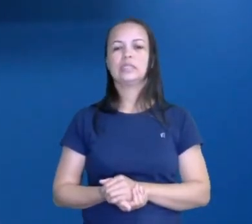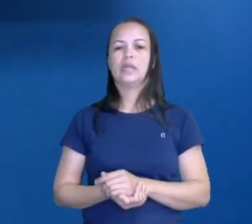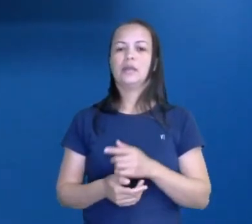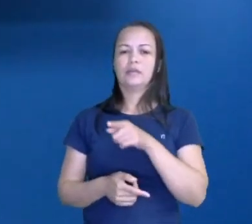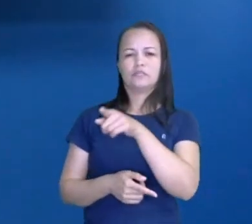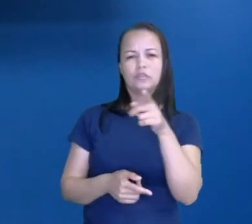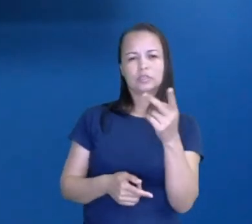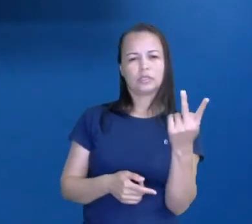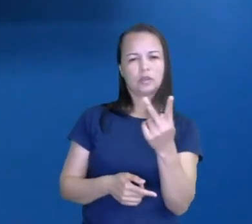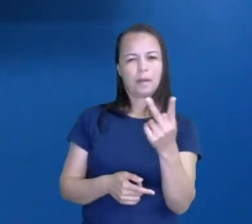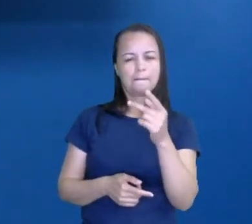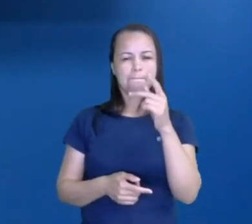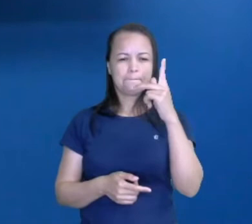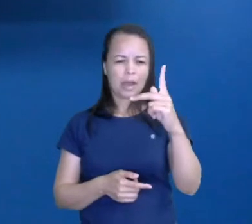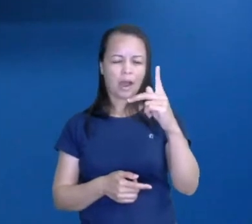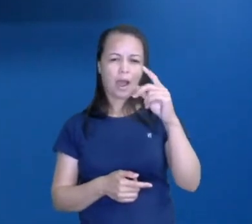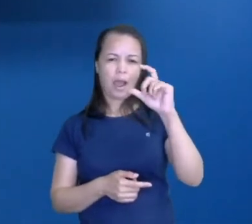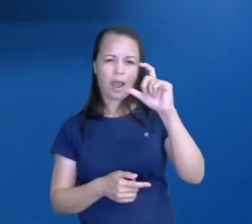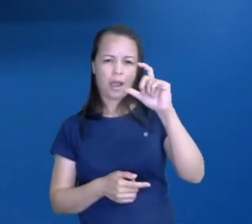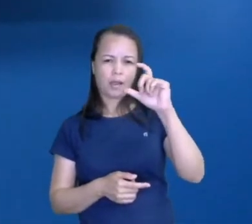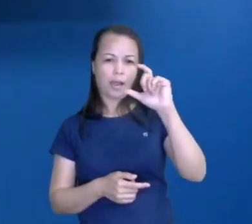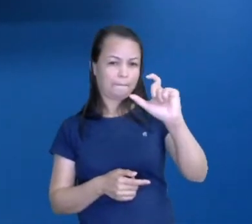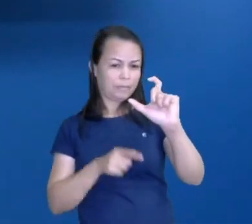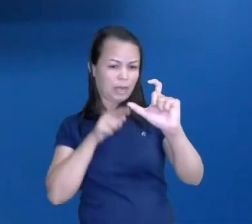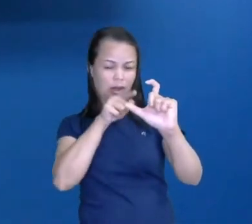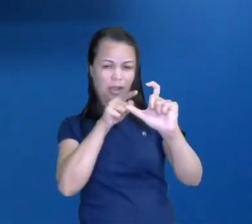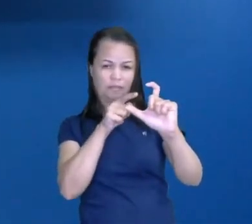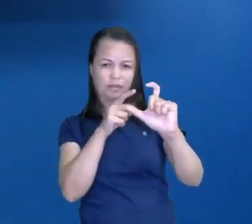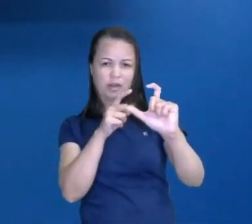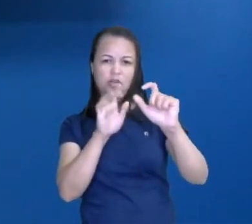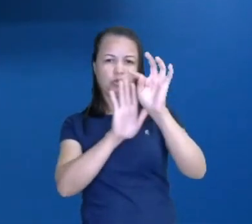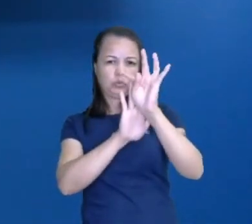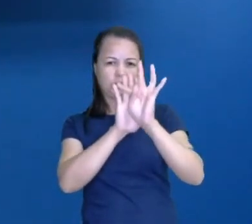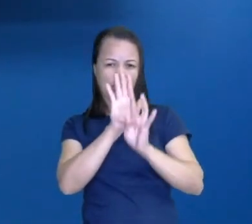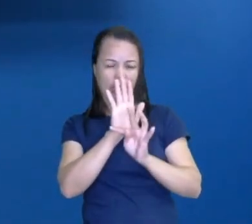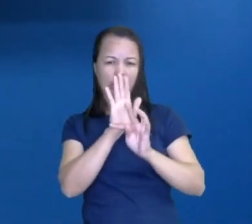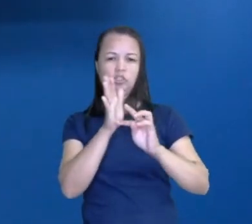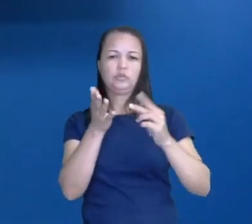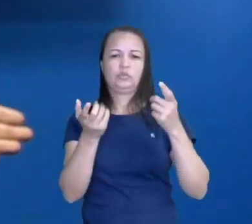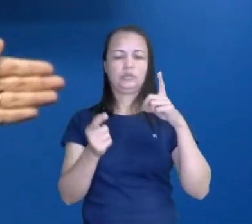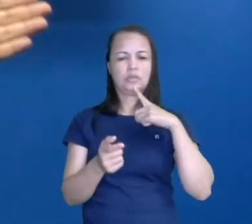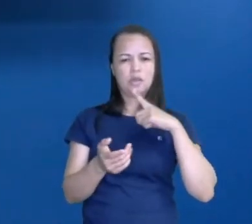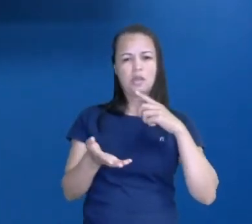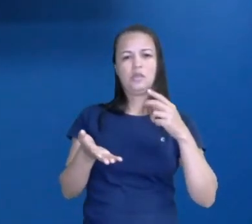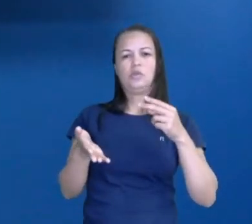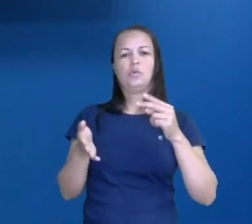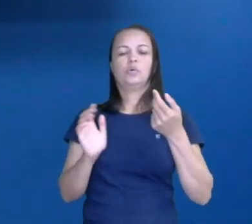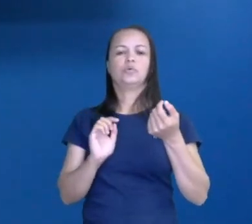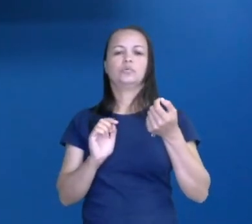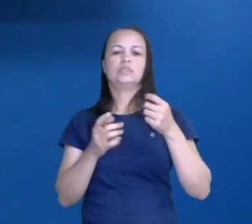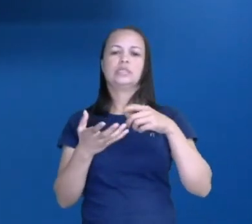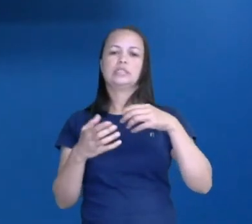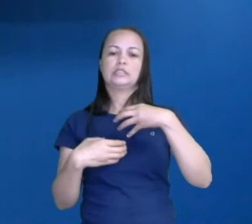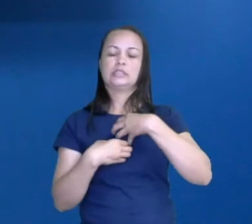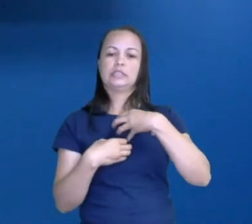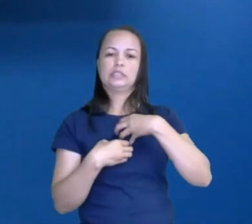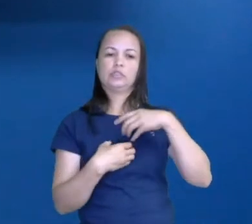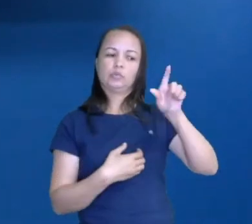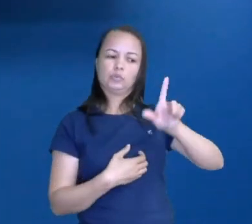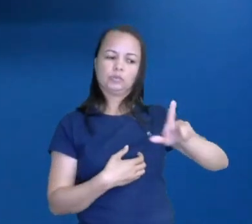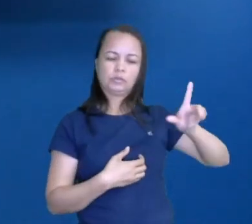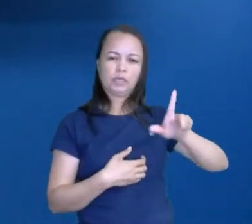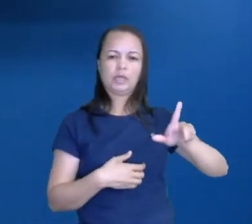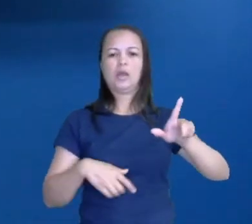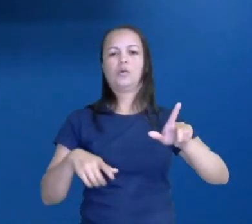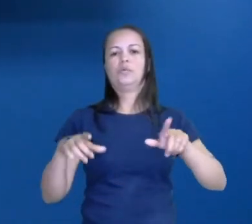que uma mesma palavra, às vezes no mesmo texto, tem-se o sentido literal e tem-se o sentido